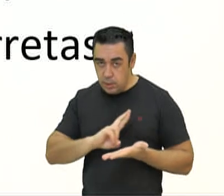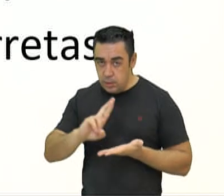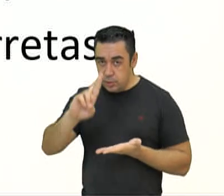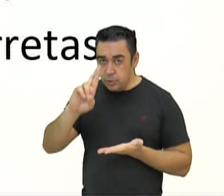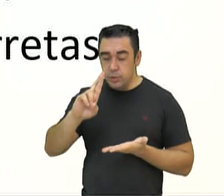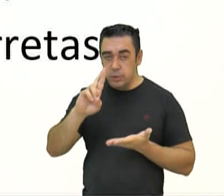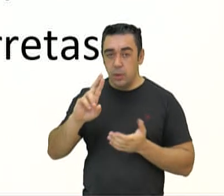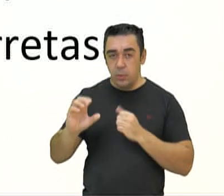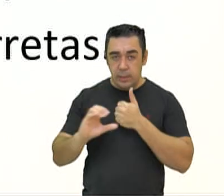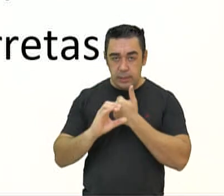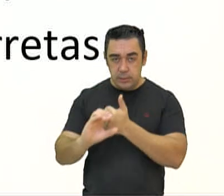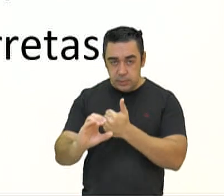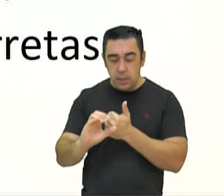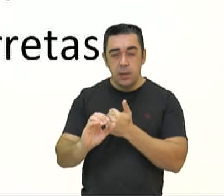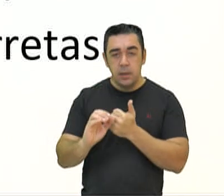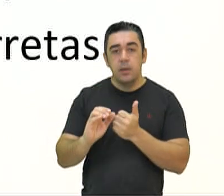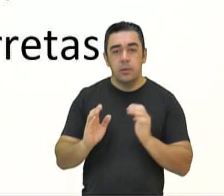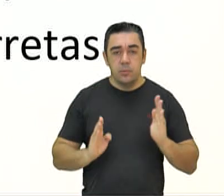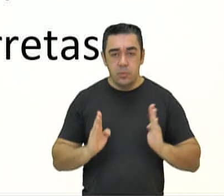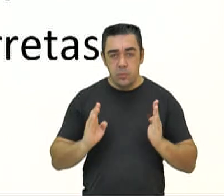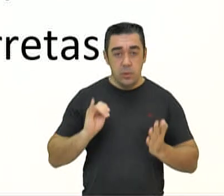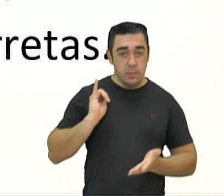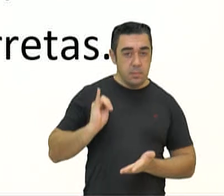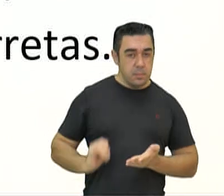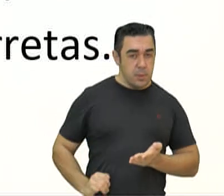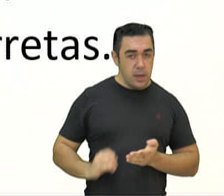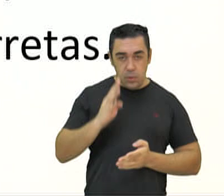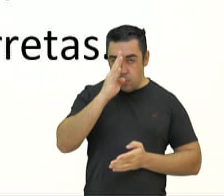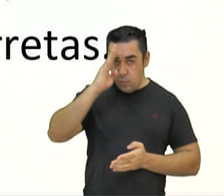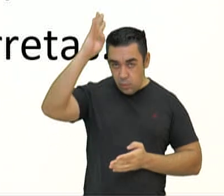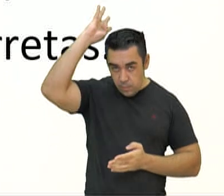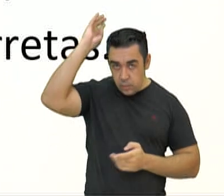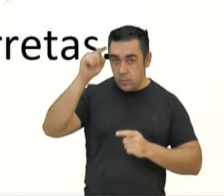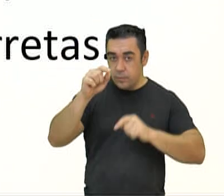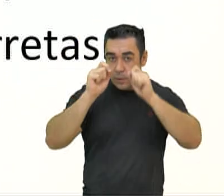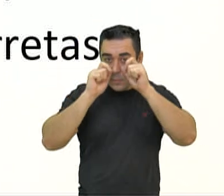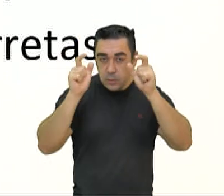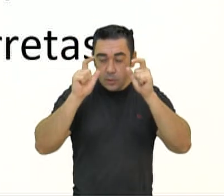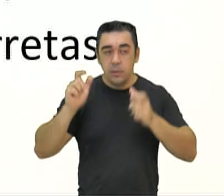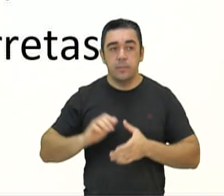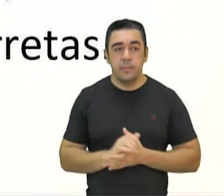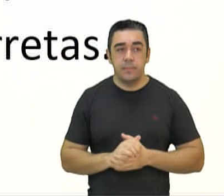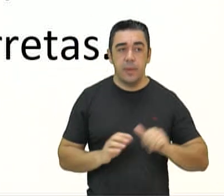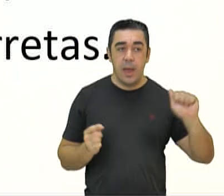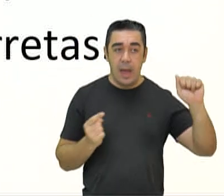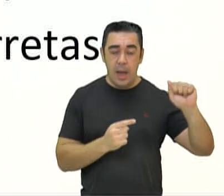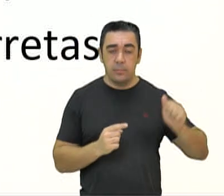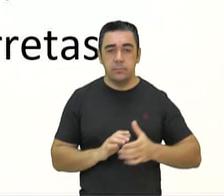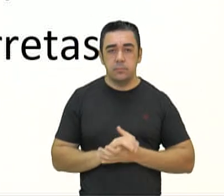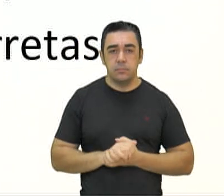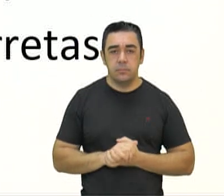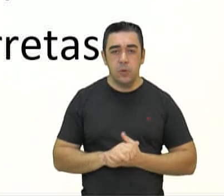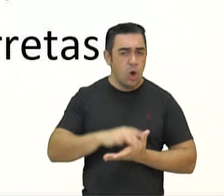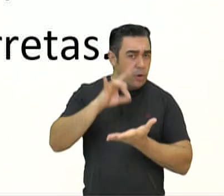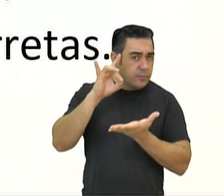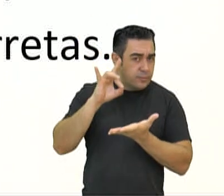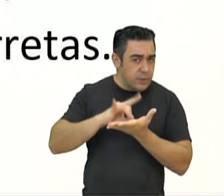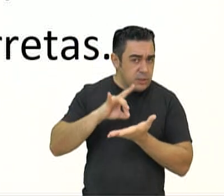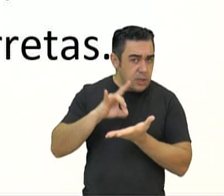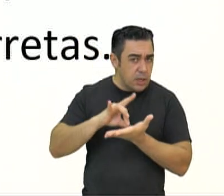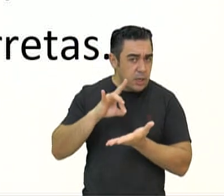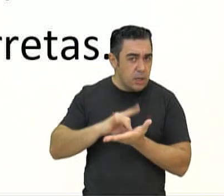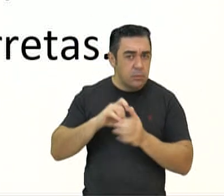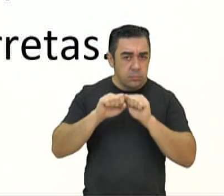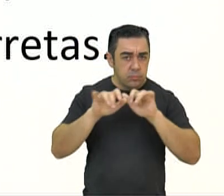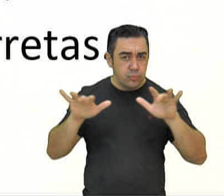oficialização da religião cristã no Império Romano. Vê se você prestou atenção na aula. Letra A. Foi